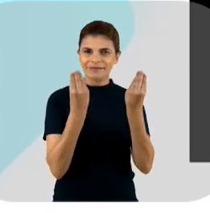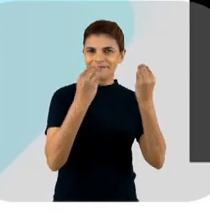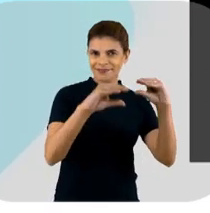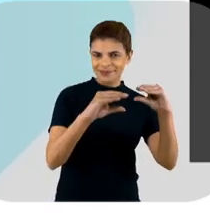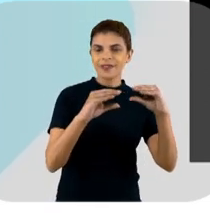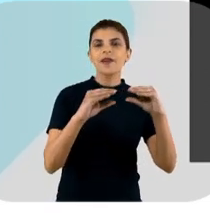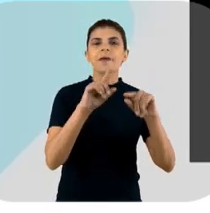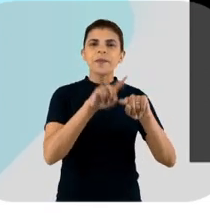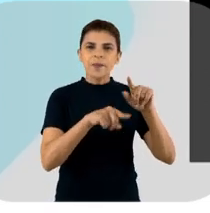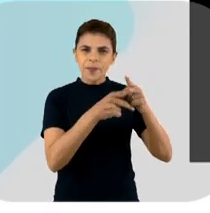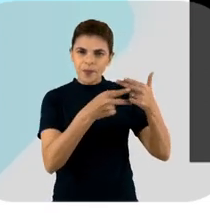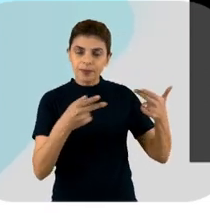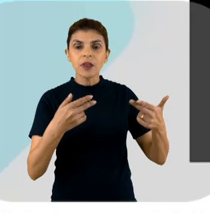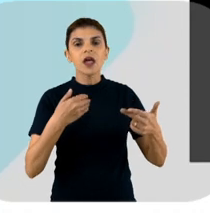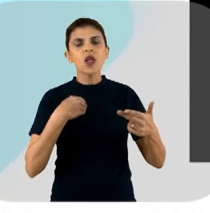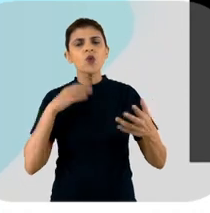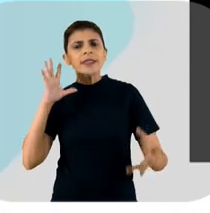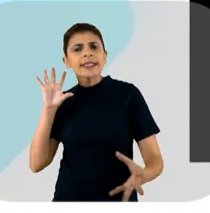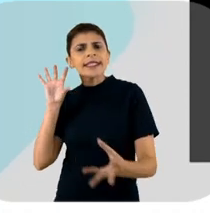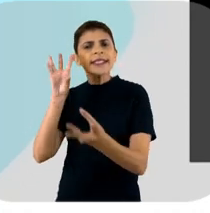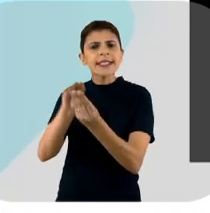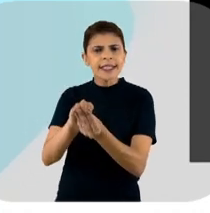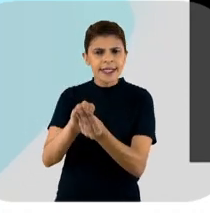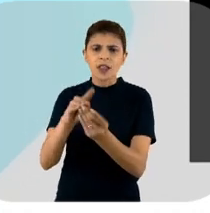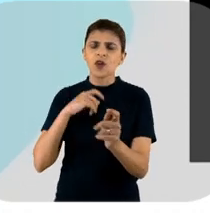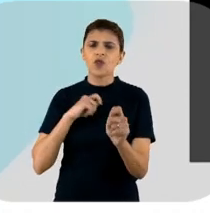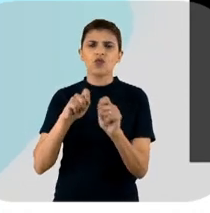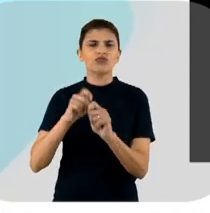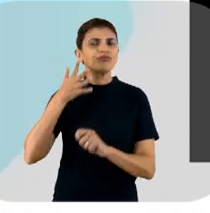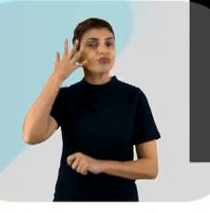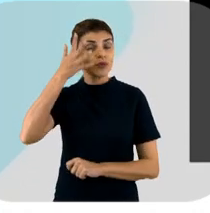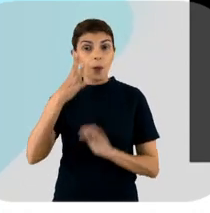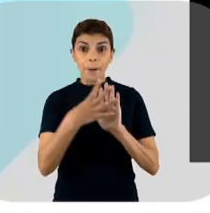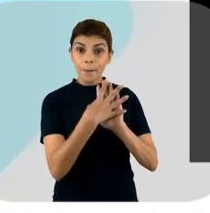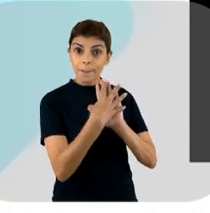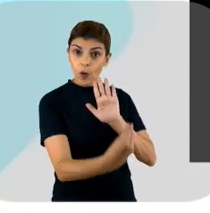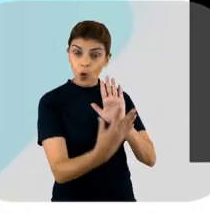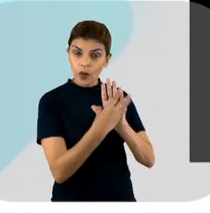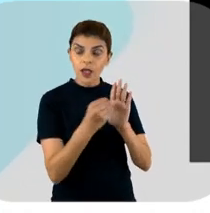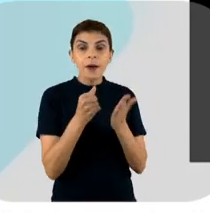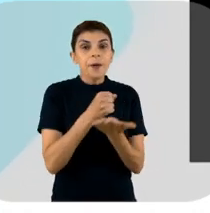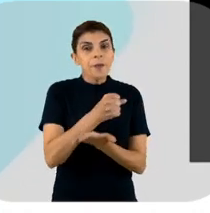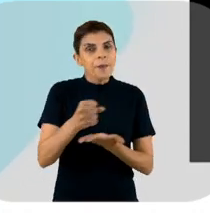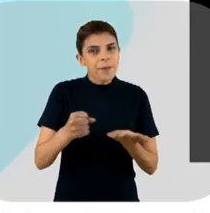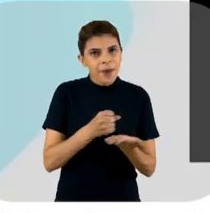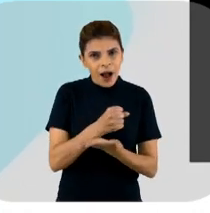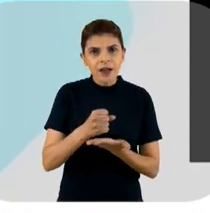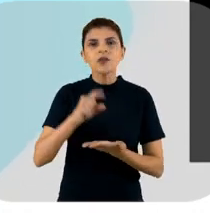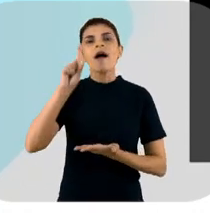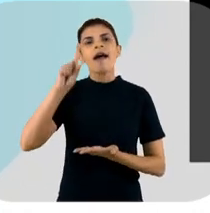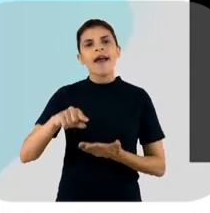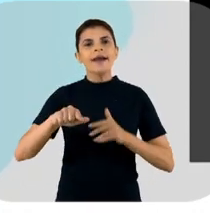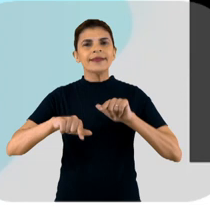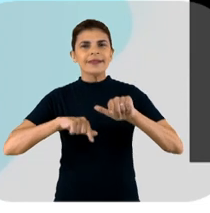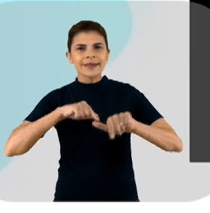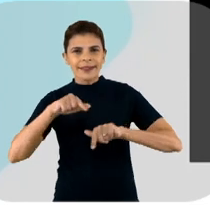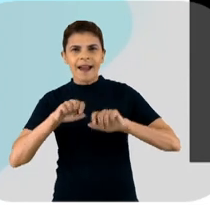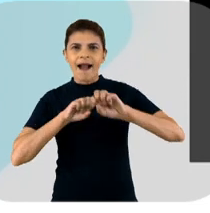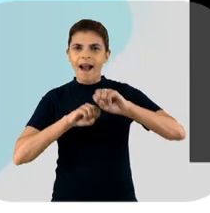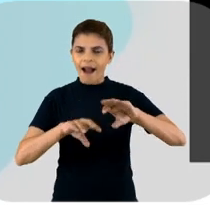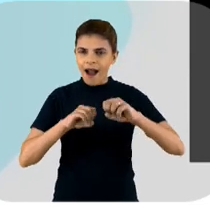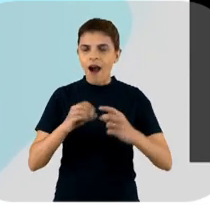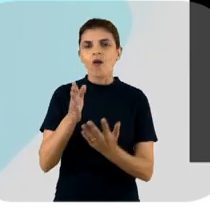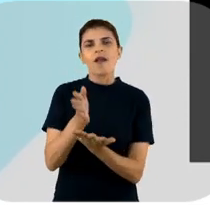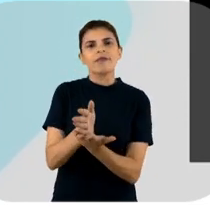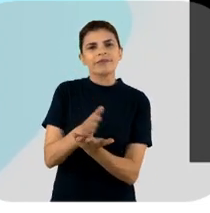ferramentas, é uma síntese do que eu falei rapidamente. O modelo básico é trabalhar com aula invertida, colocar